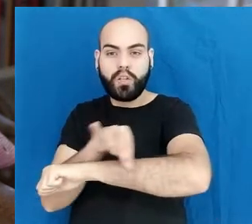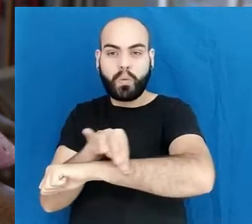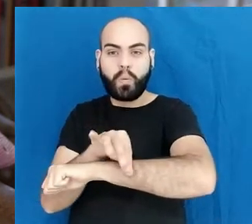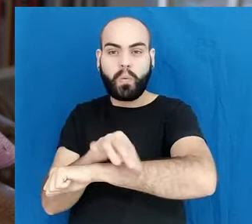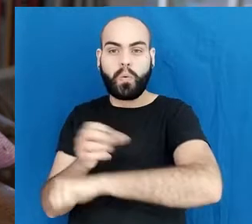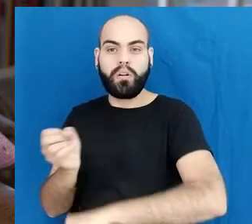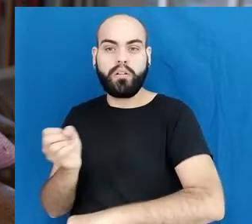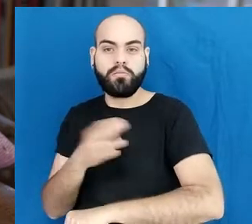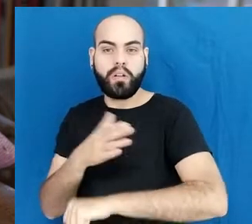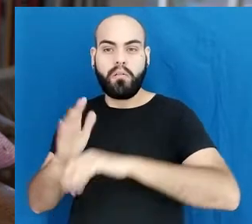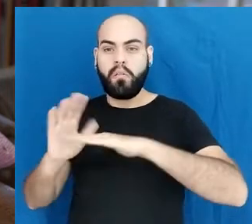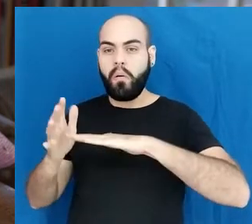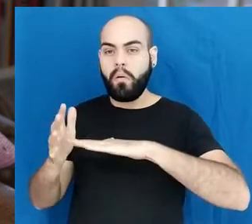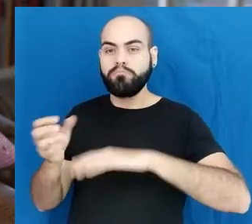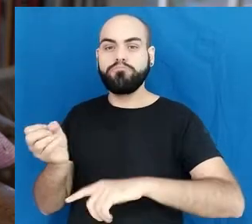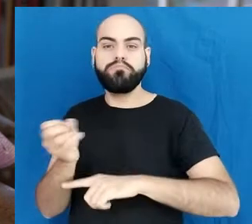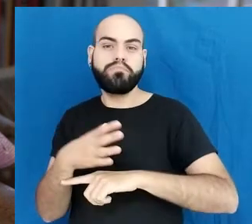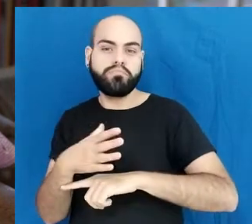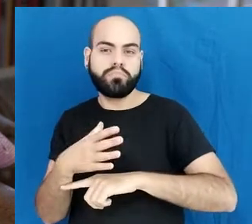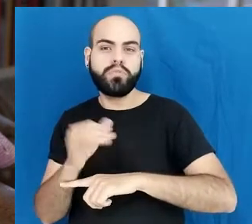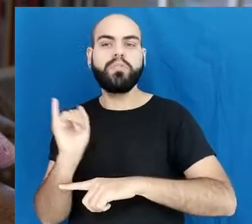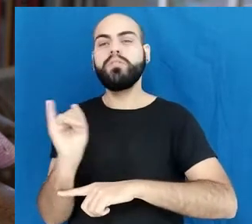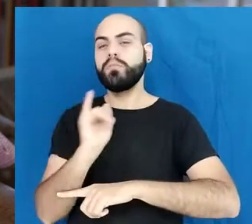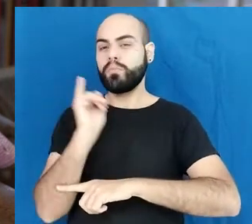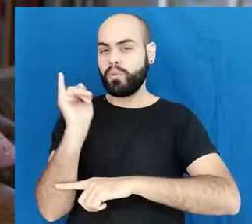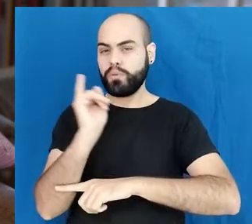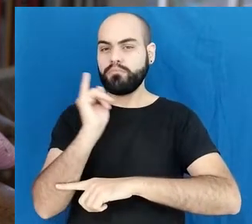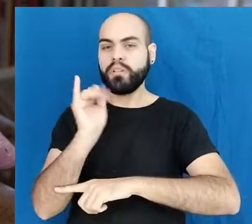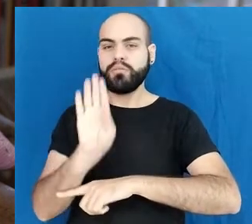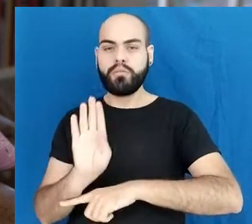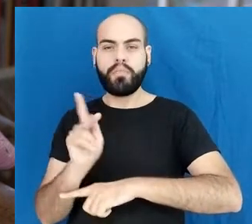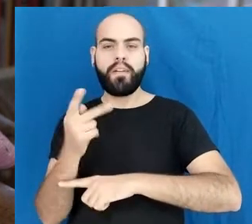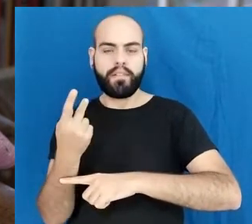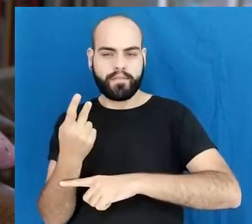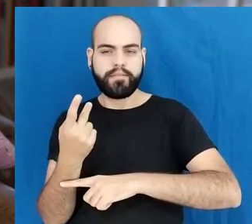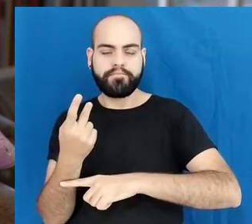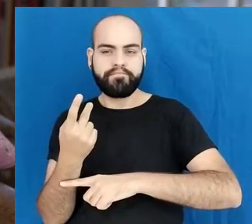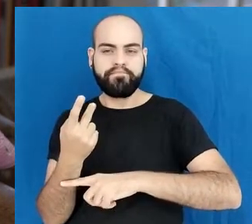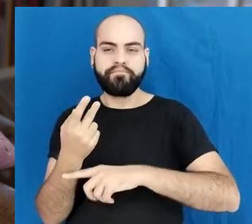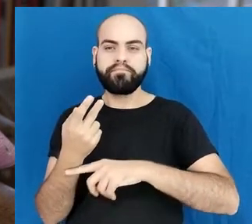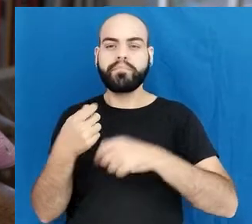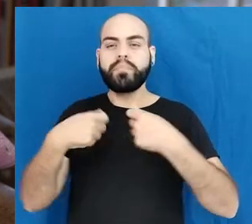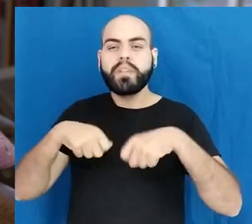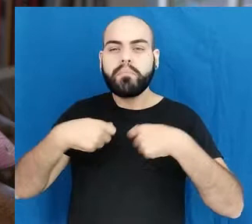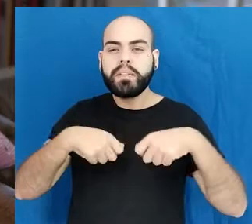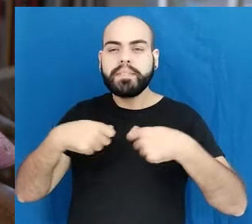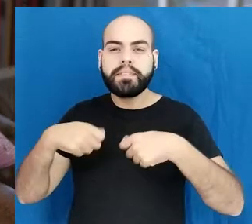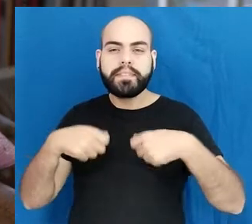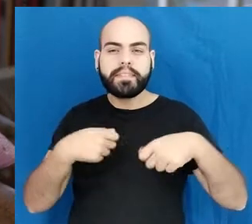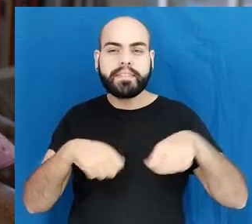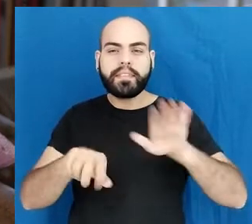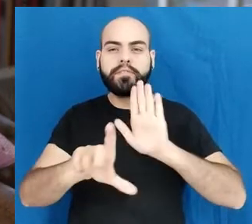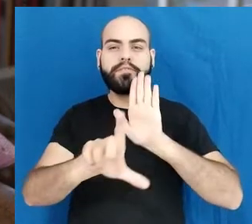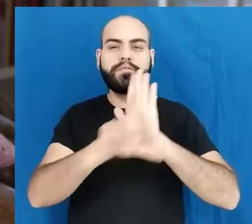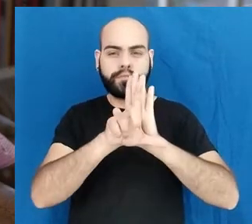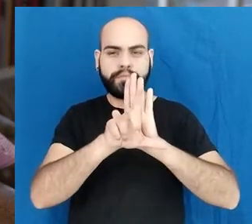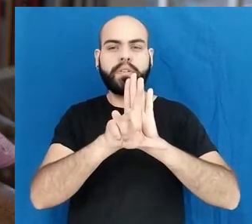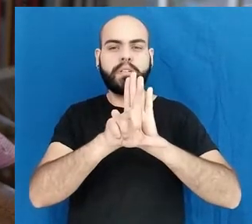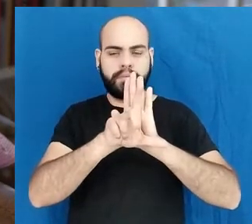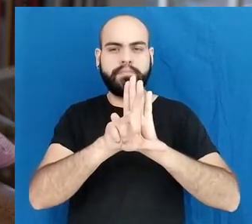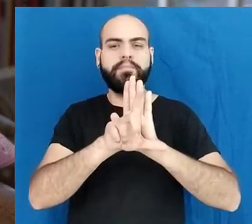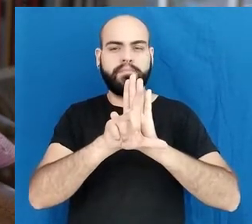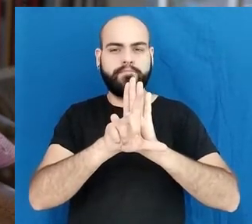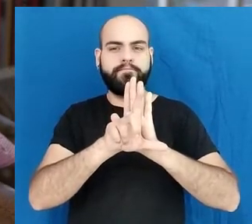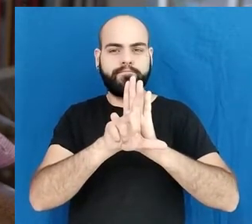eclética, com arquitetura Art Deco, Art Nouveau, com arquitetura modernista, que é muito importante em Belo Horizonte,